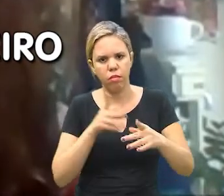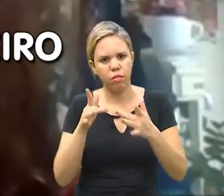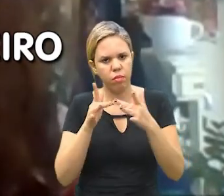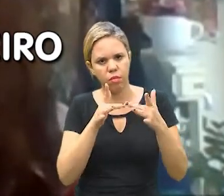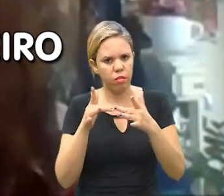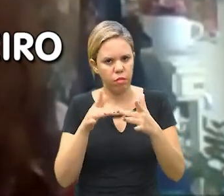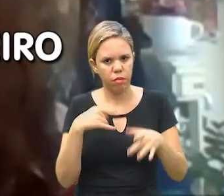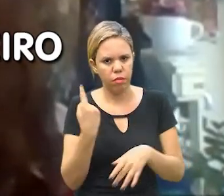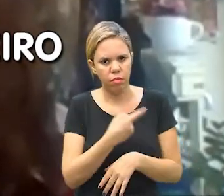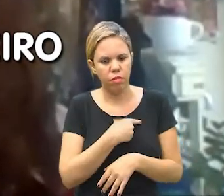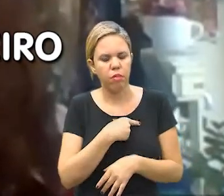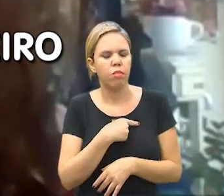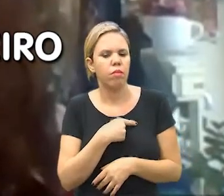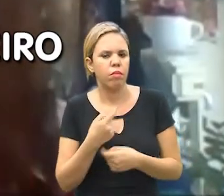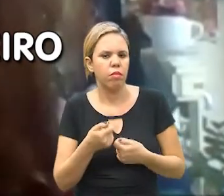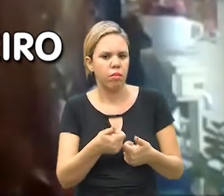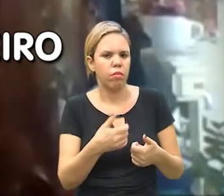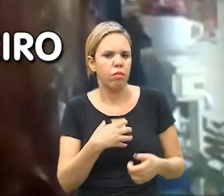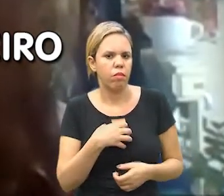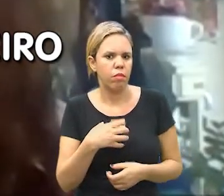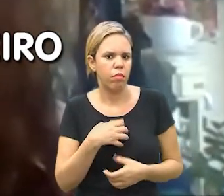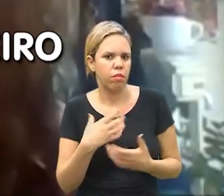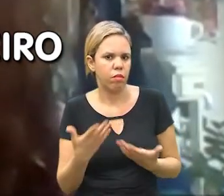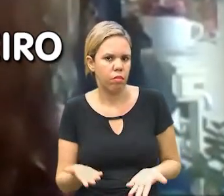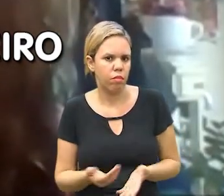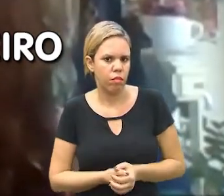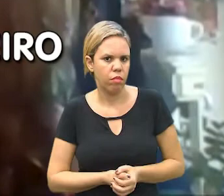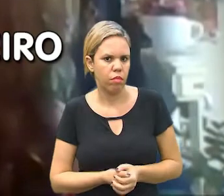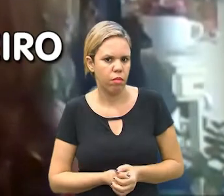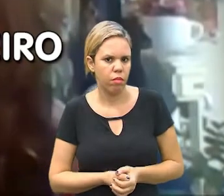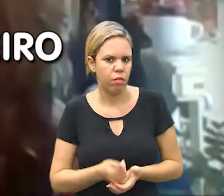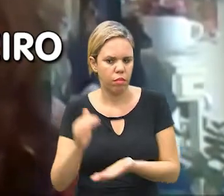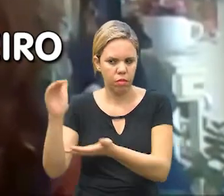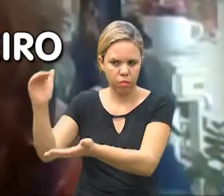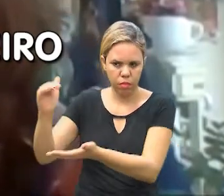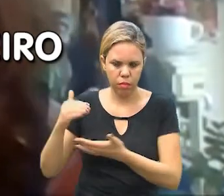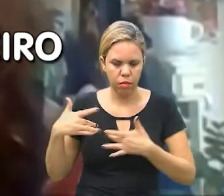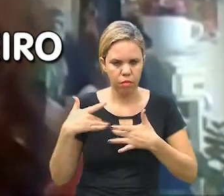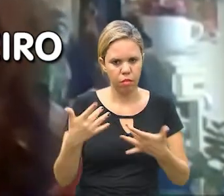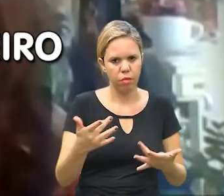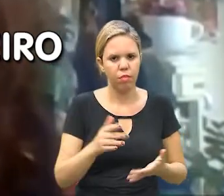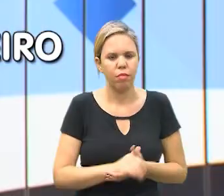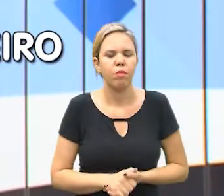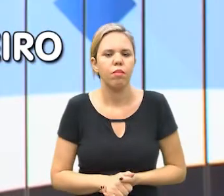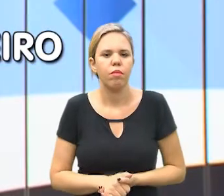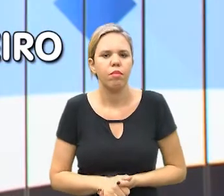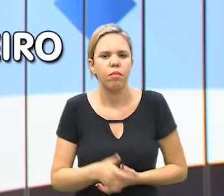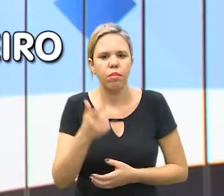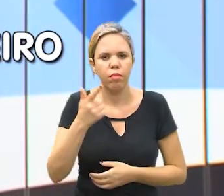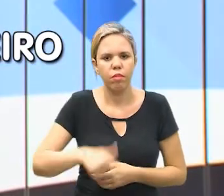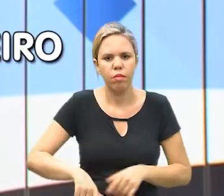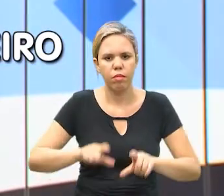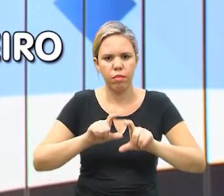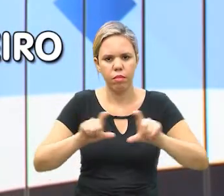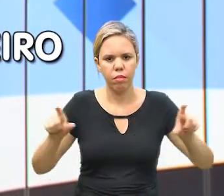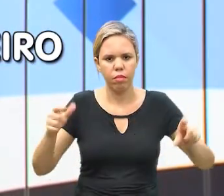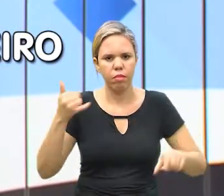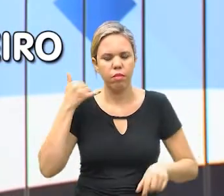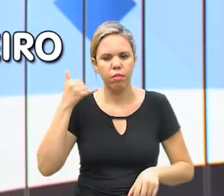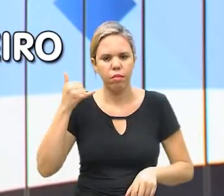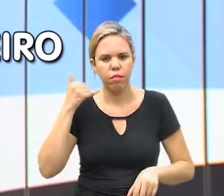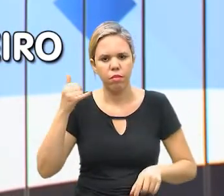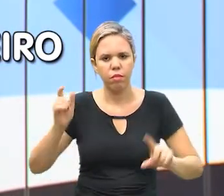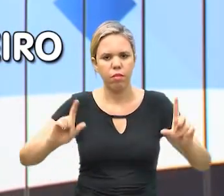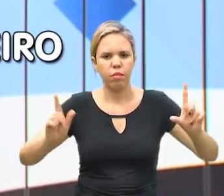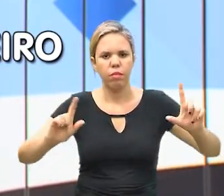em contato com a gente que a gente dá um jeito de pegar essa doação. Então, Vera, eu vou repetir o telefone, é esse que aparece na